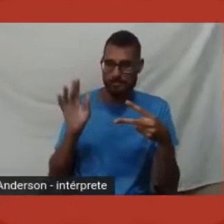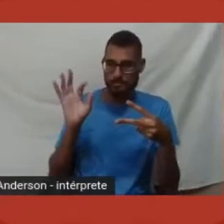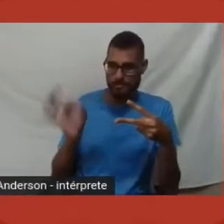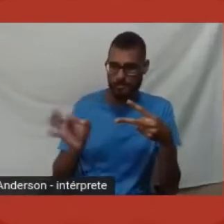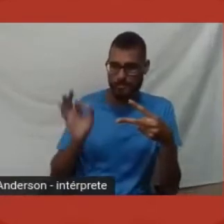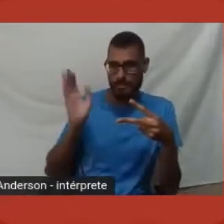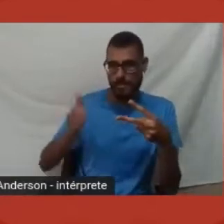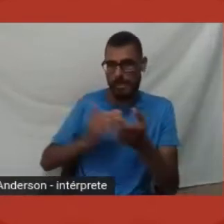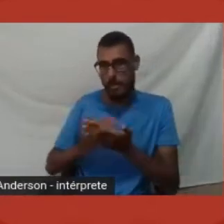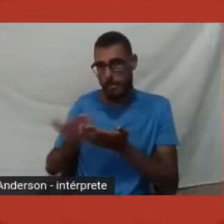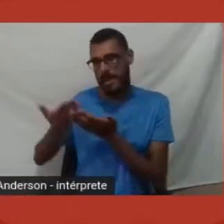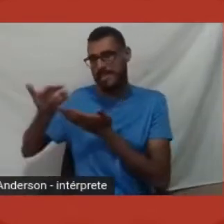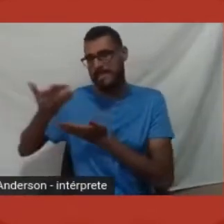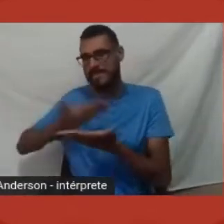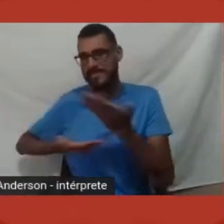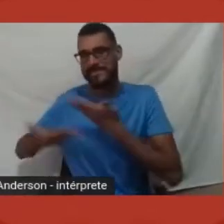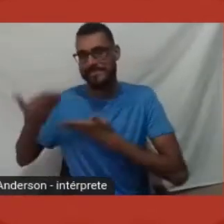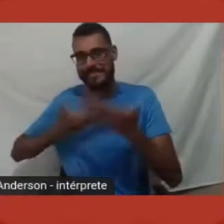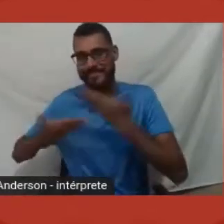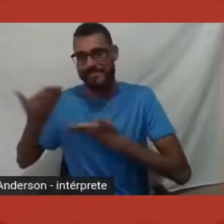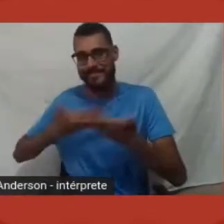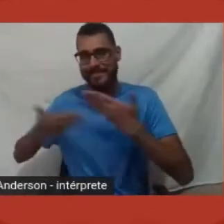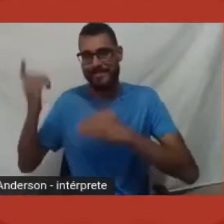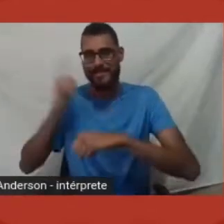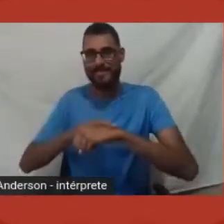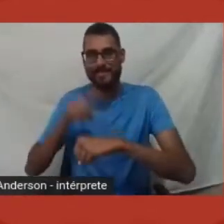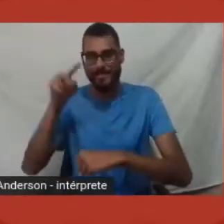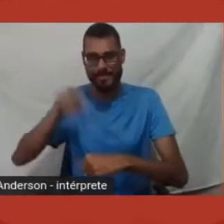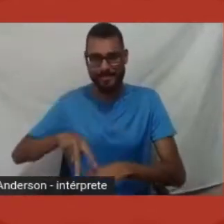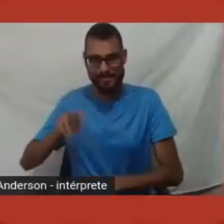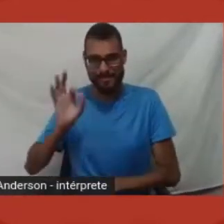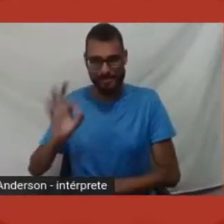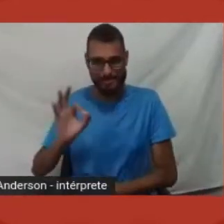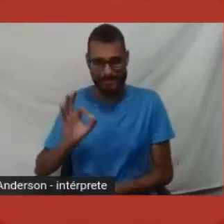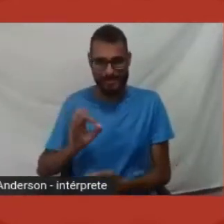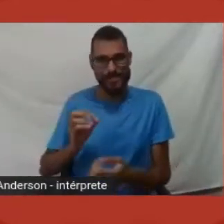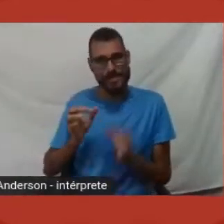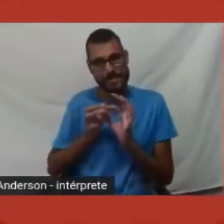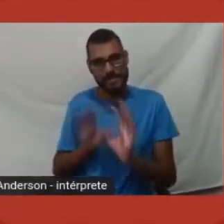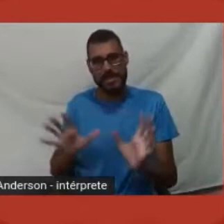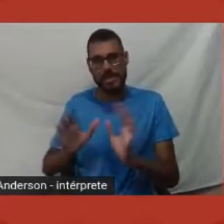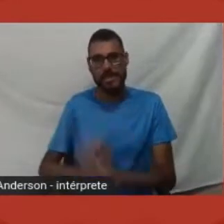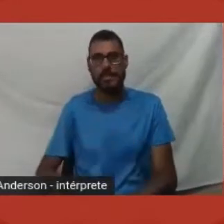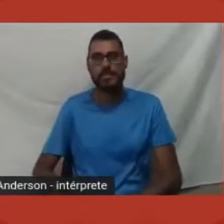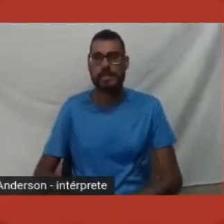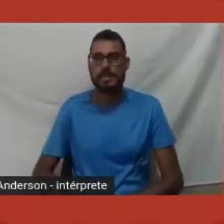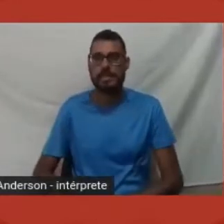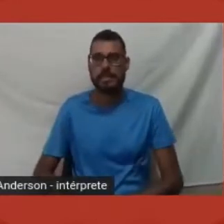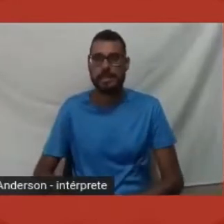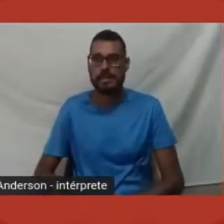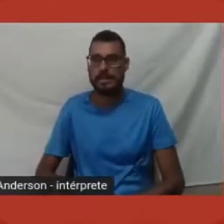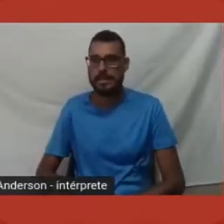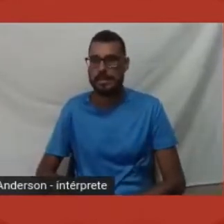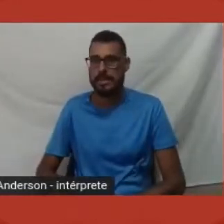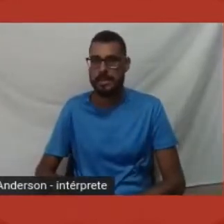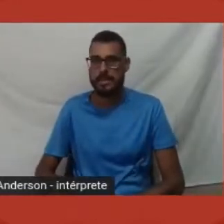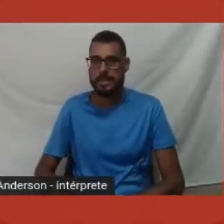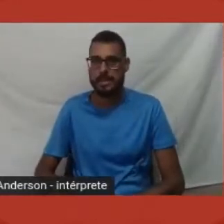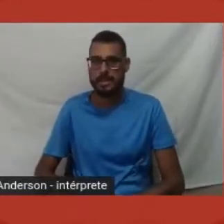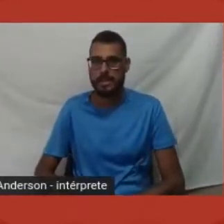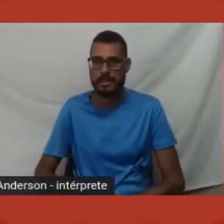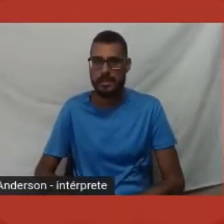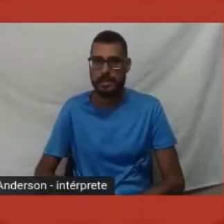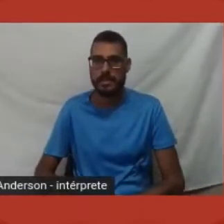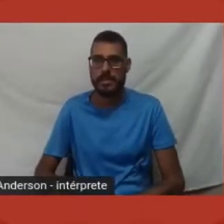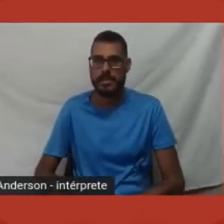uma interação, já desde dessa leitura aí. Então, fiquem à vontade. Legal, hoje é 5, né? Isso.